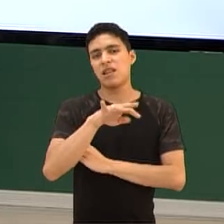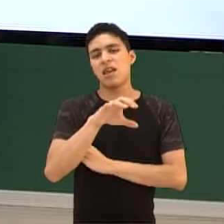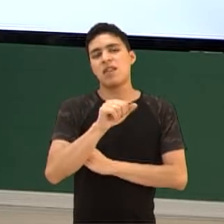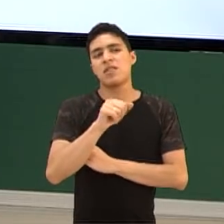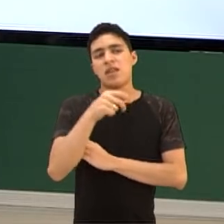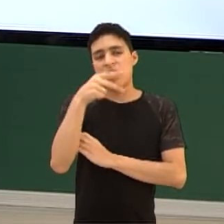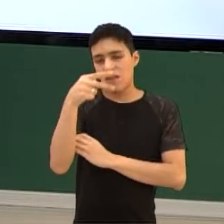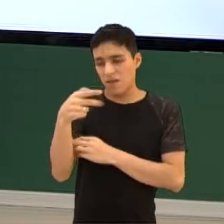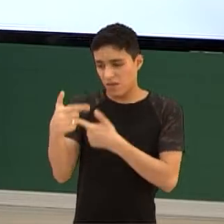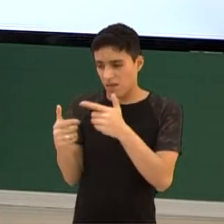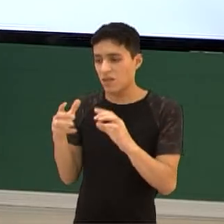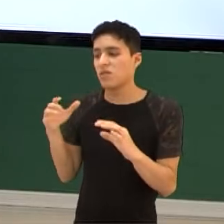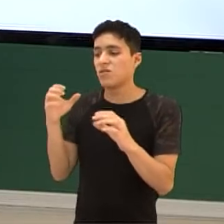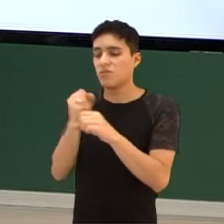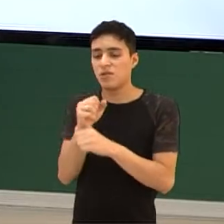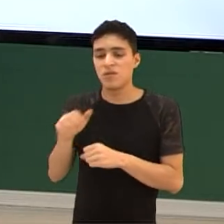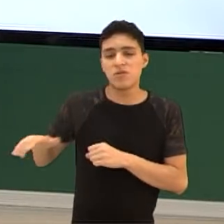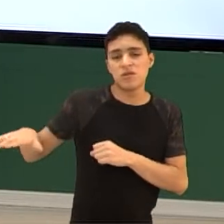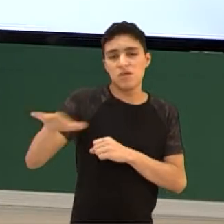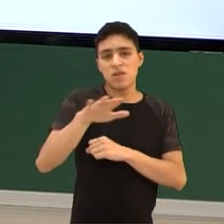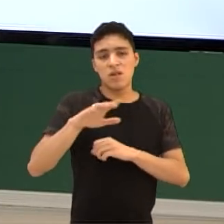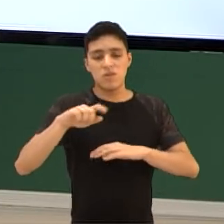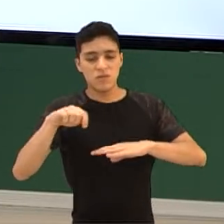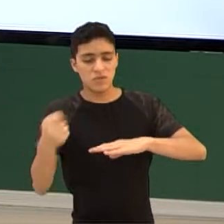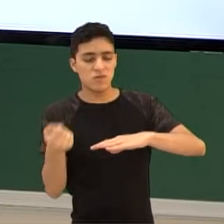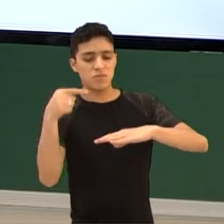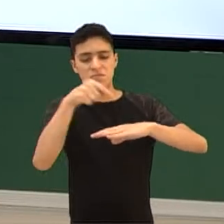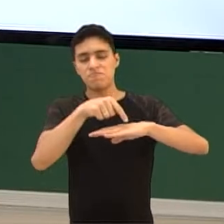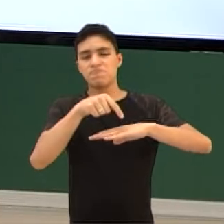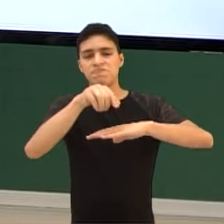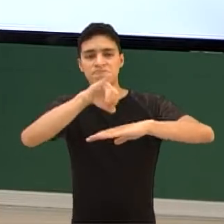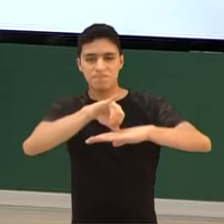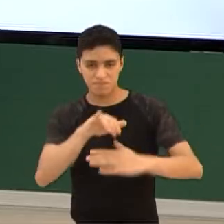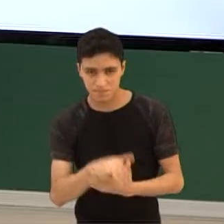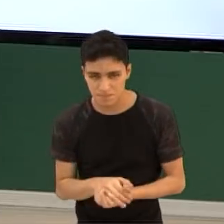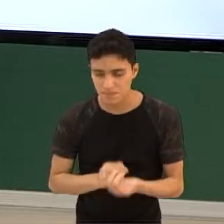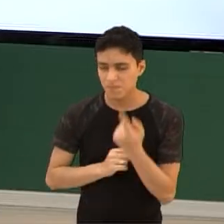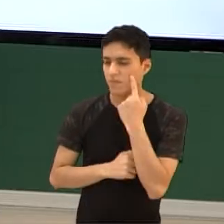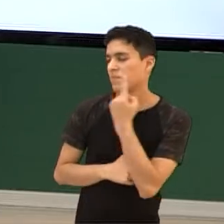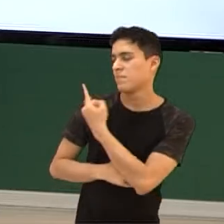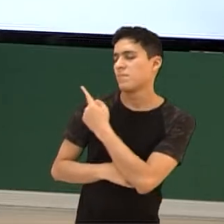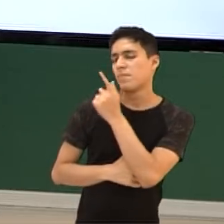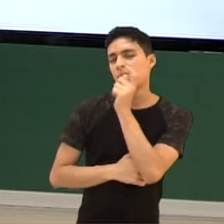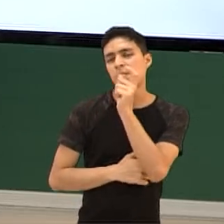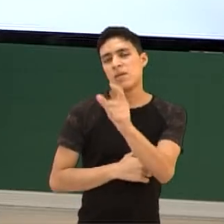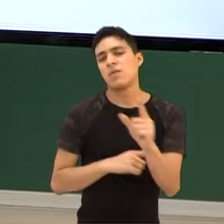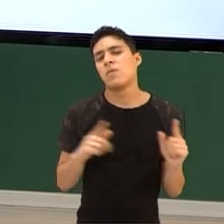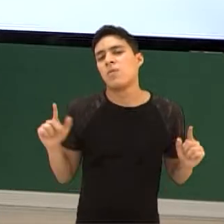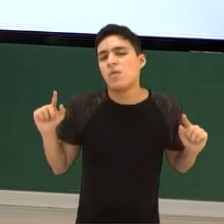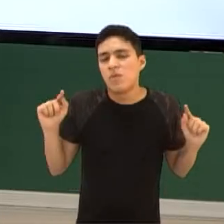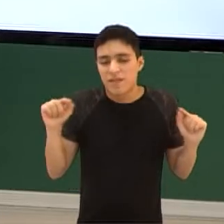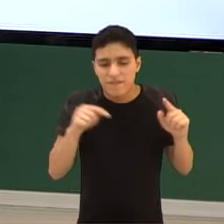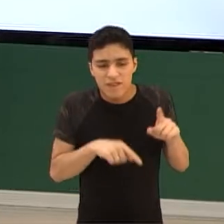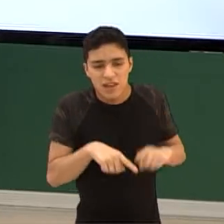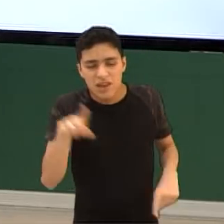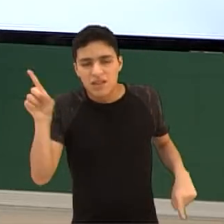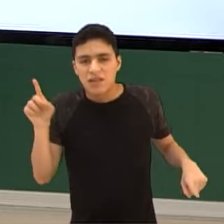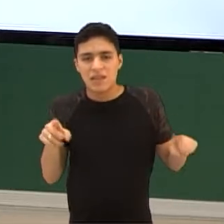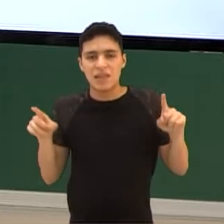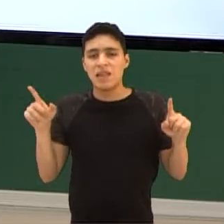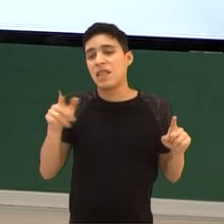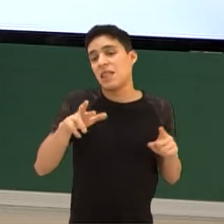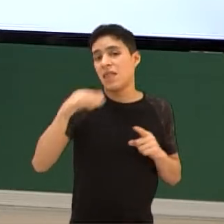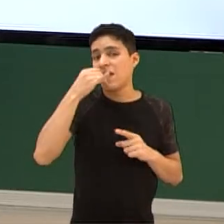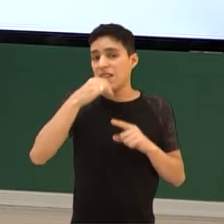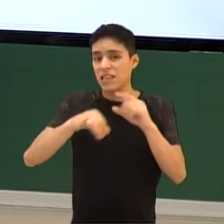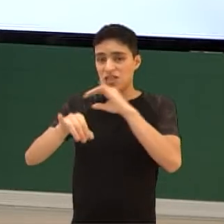igual ao trabalho total realizado sobre a partícula. Veja que tem uma palavra importante aqui. Nós estamos falando em variação, não